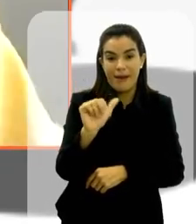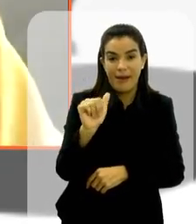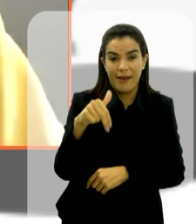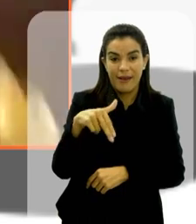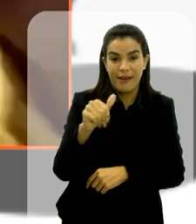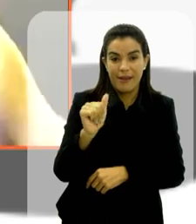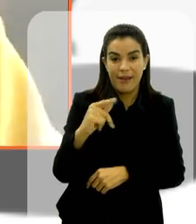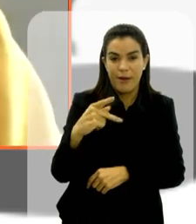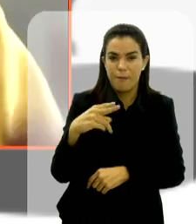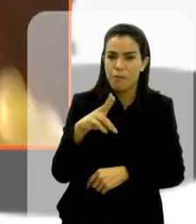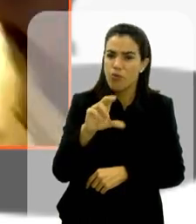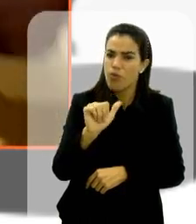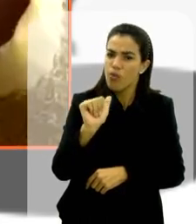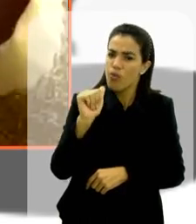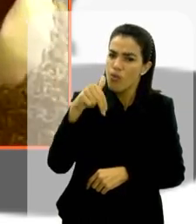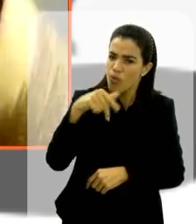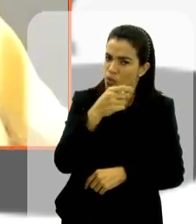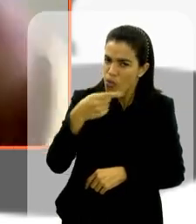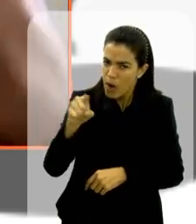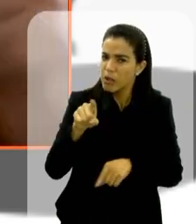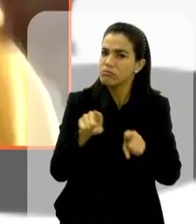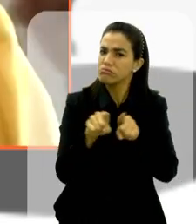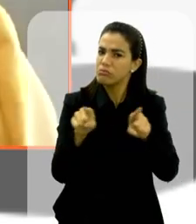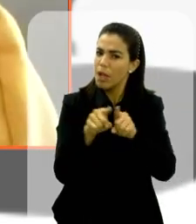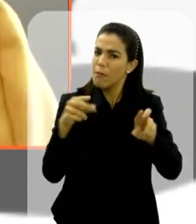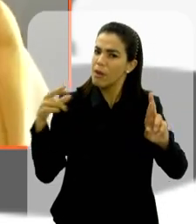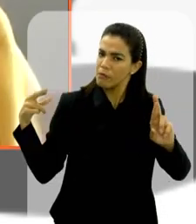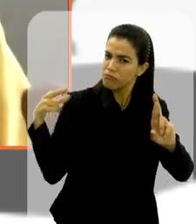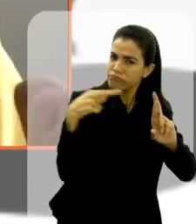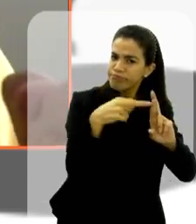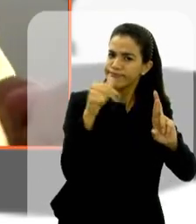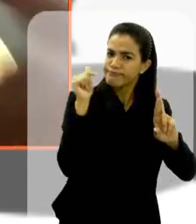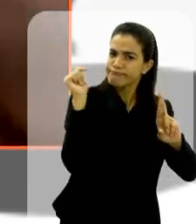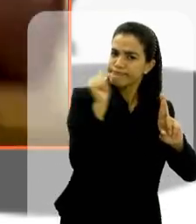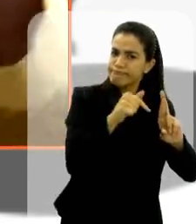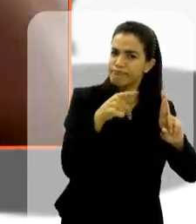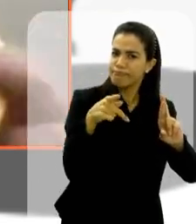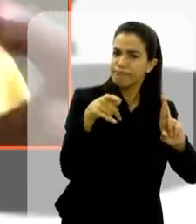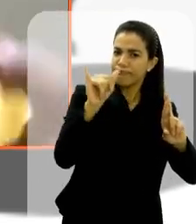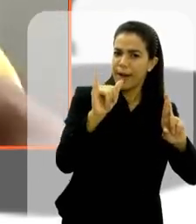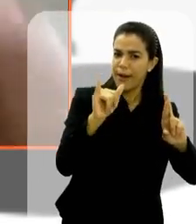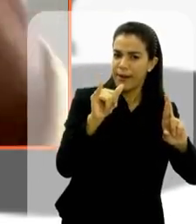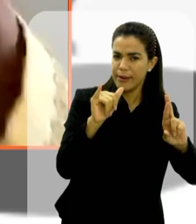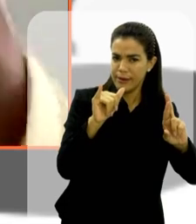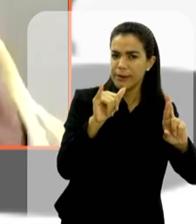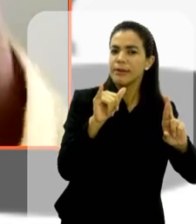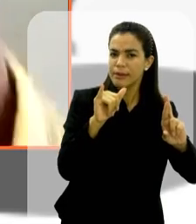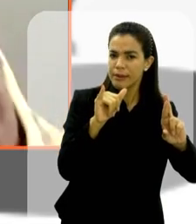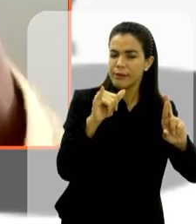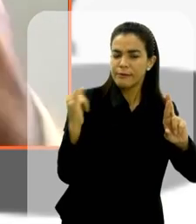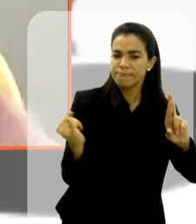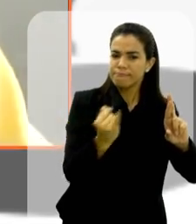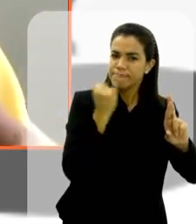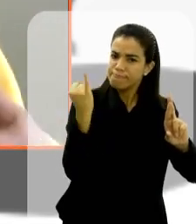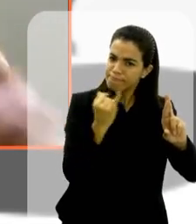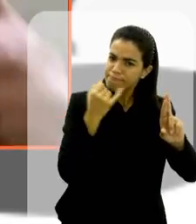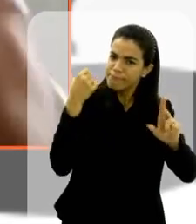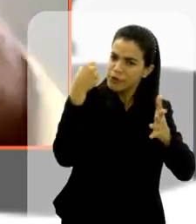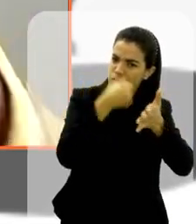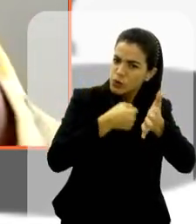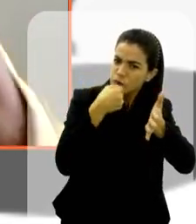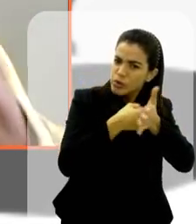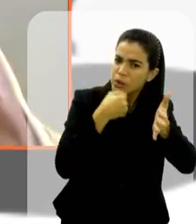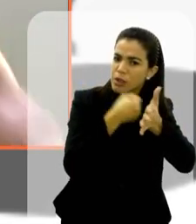sua referência também a Maracajaguaçu. Nós lutamos para que Maracajaguaçu